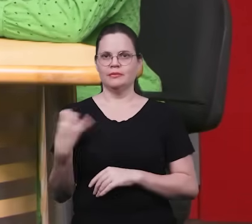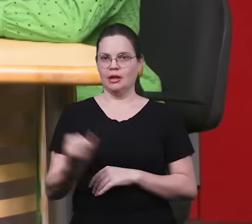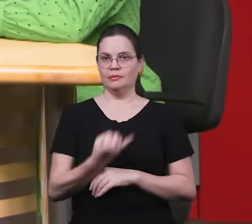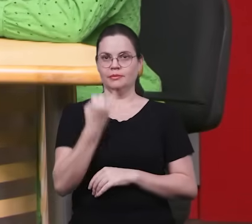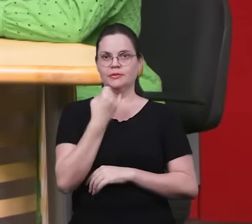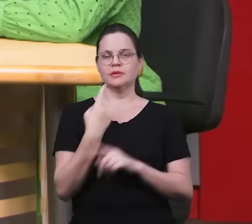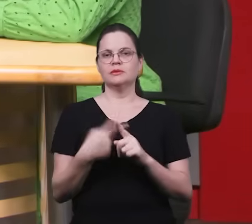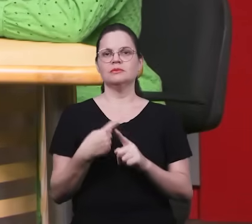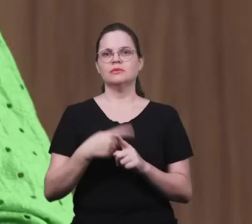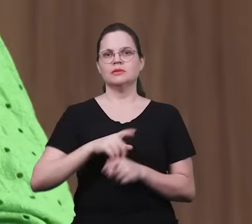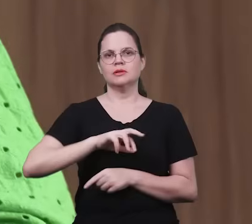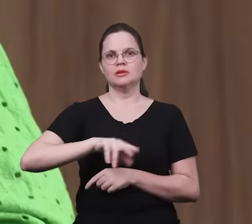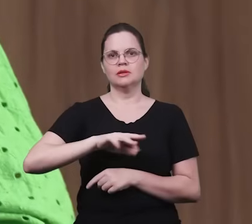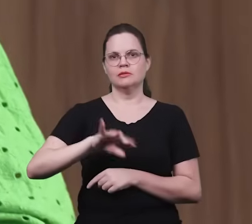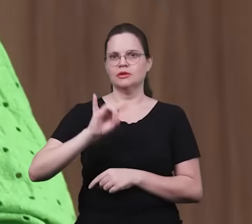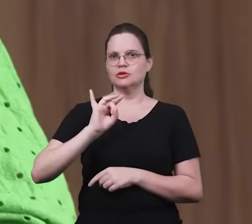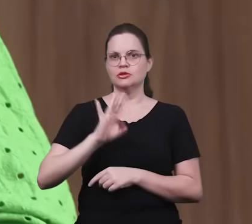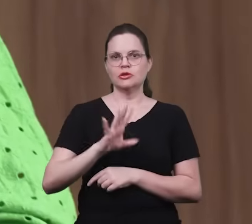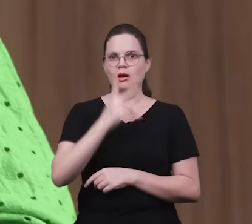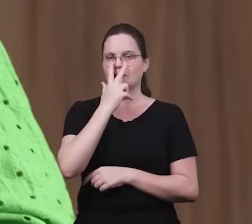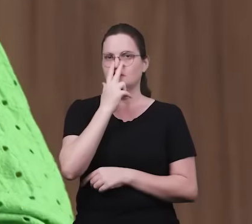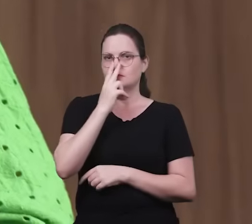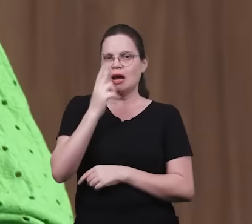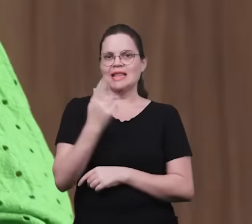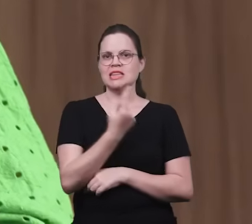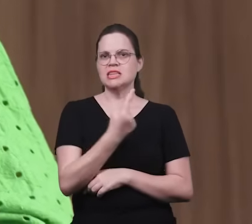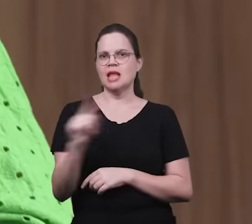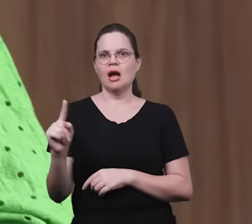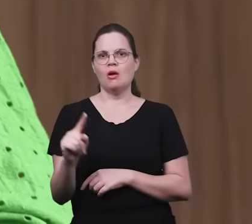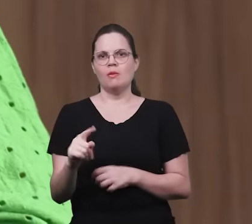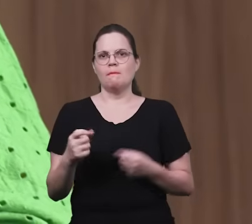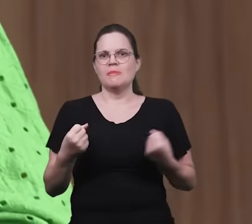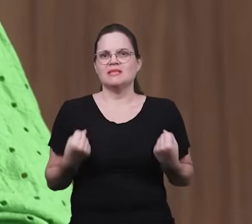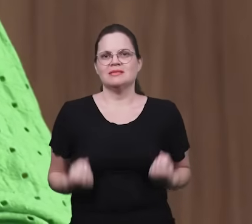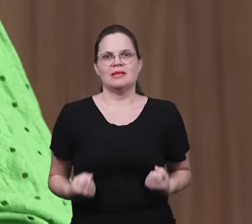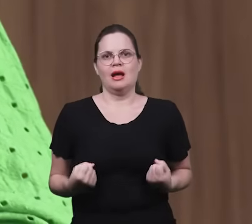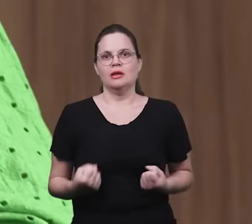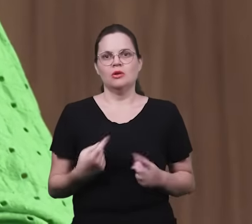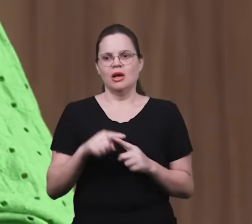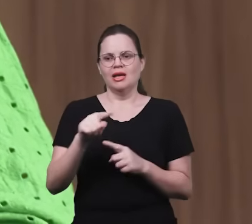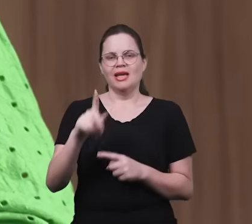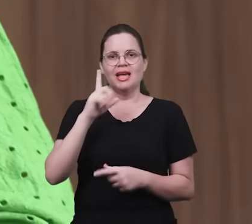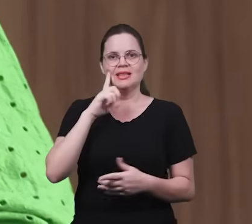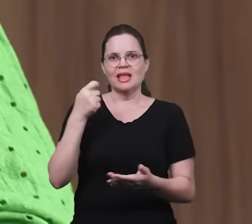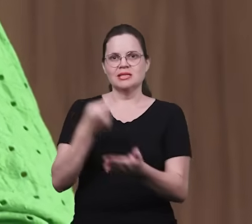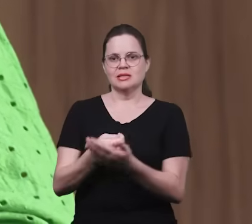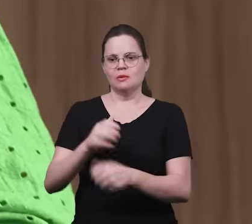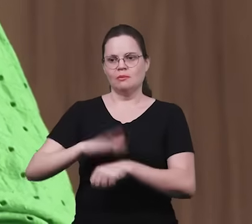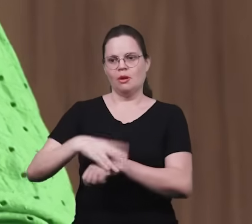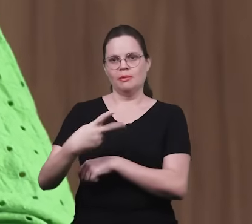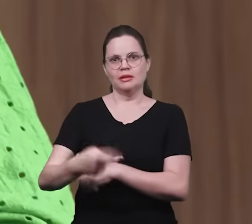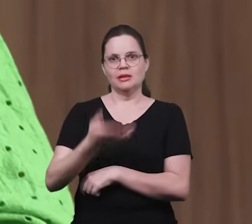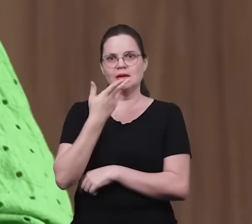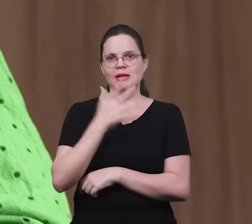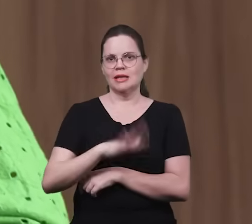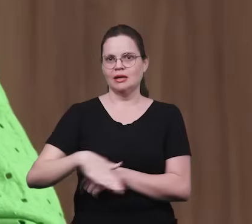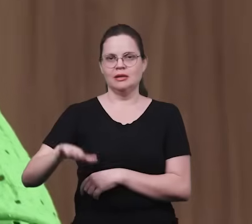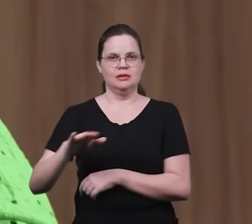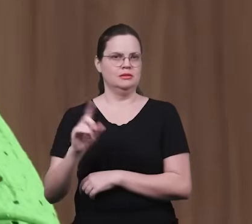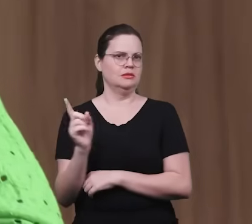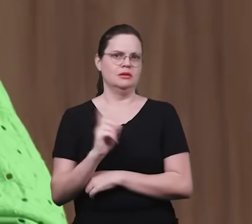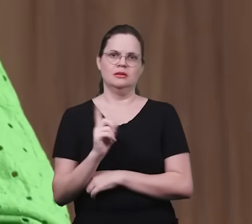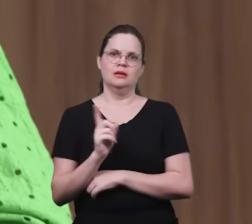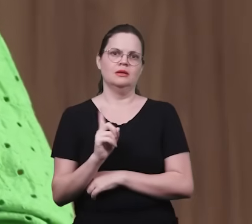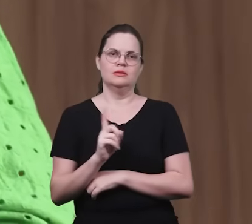é uma questão de nós trazermos um peso para o lugar de decisão da criança ou do conhecimento com tudo que a